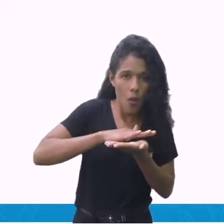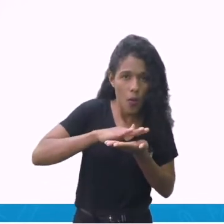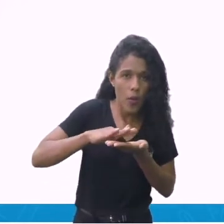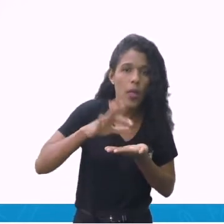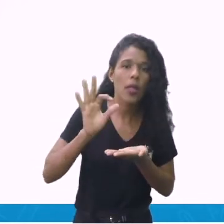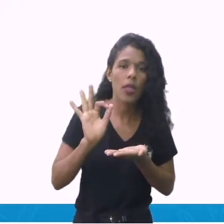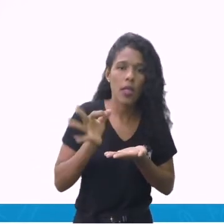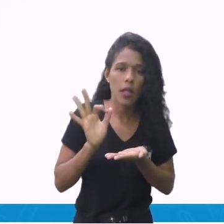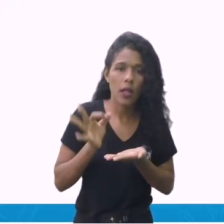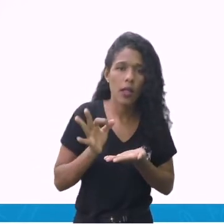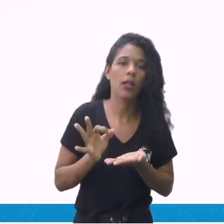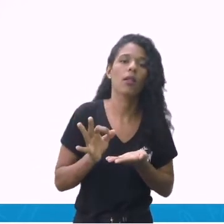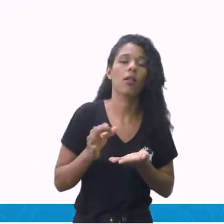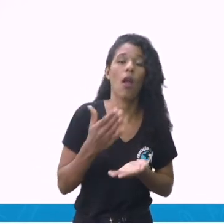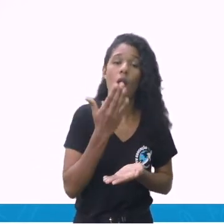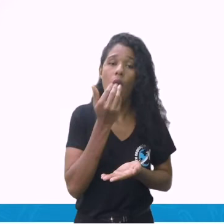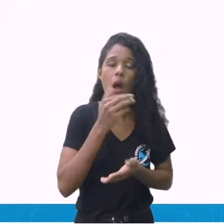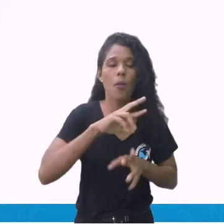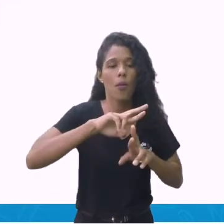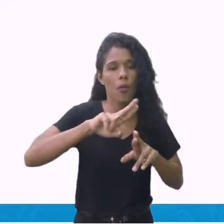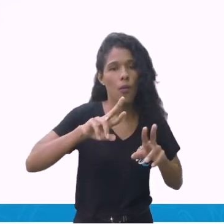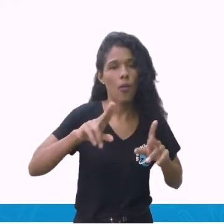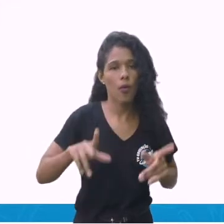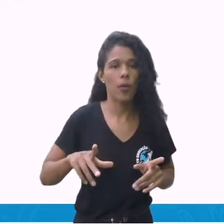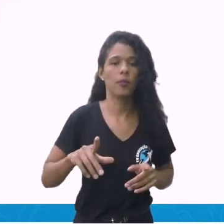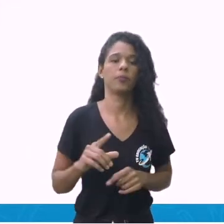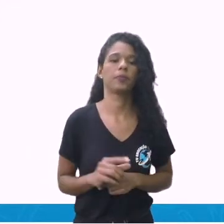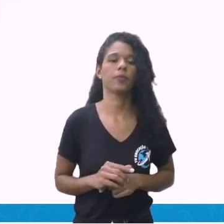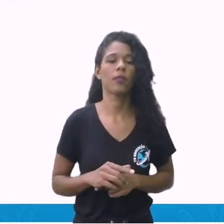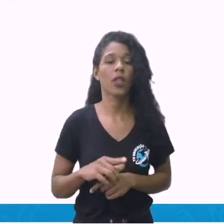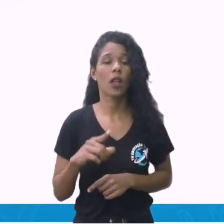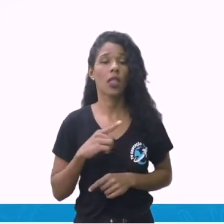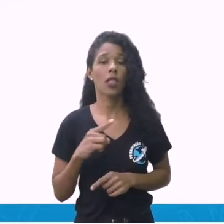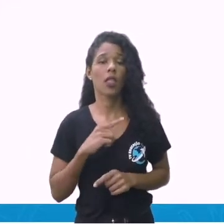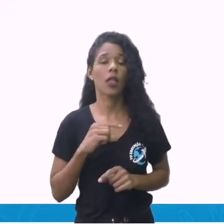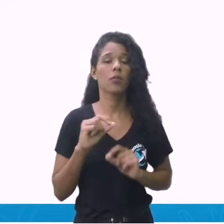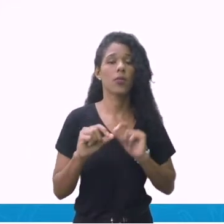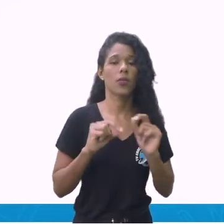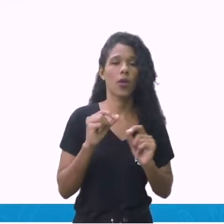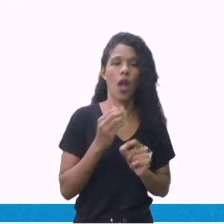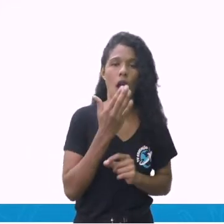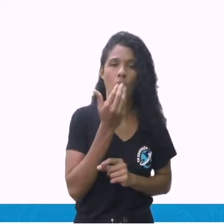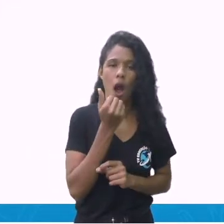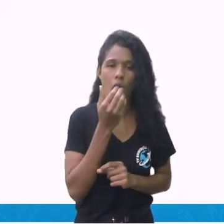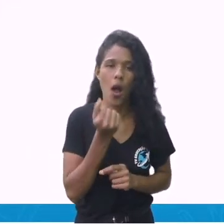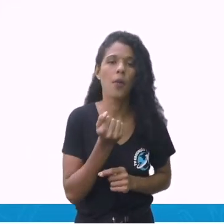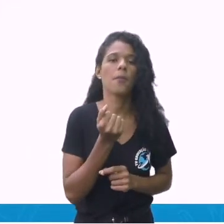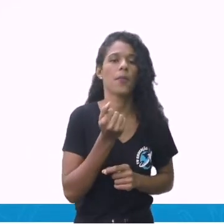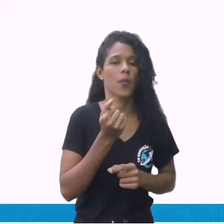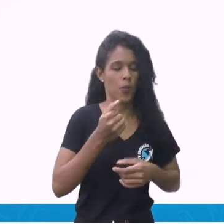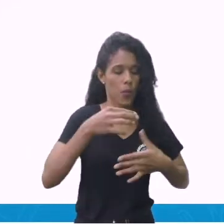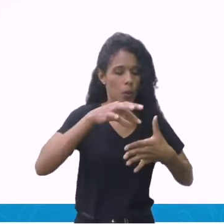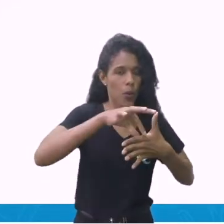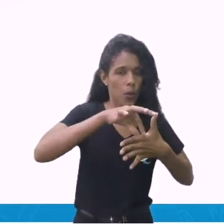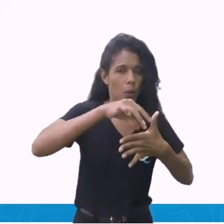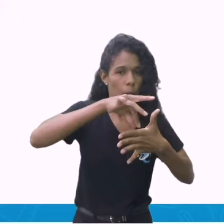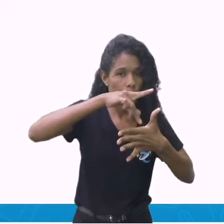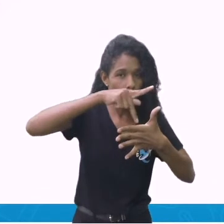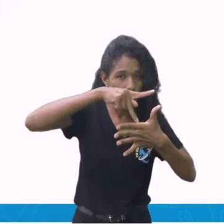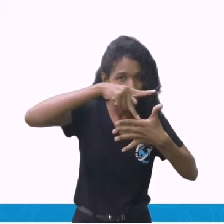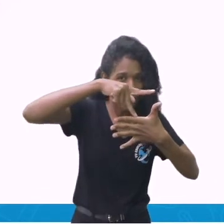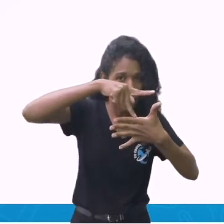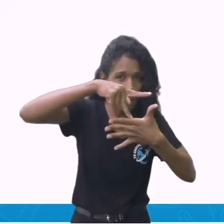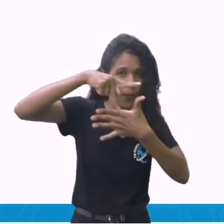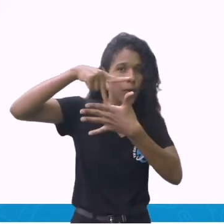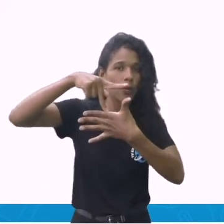nutrientes. Então, temos, ó, alimentos ricos em proteínas, como feijão,